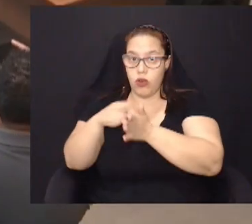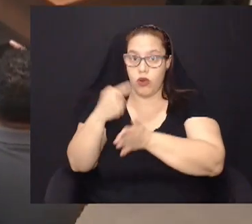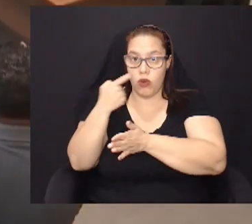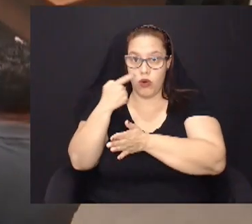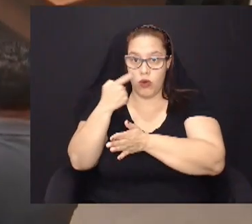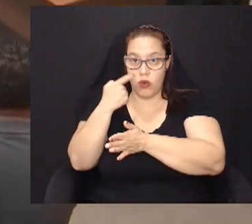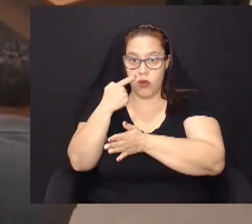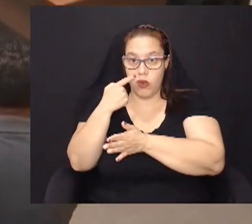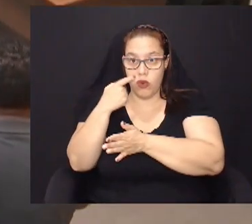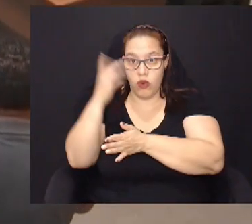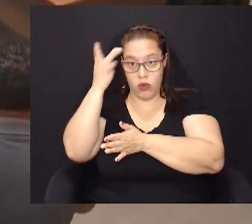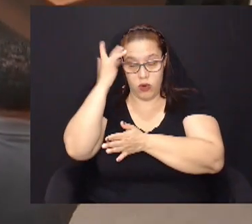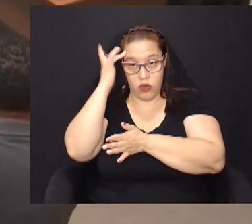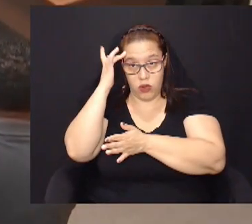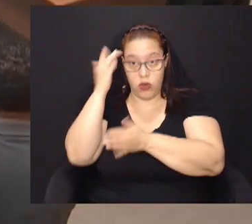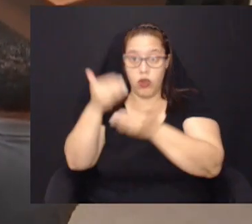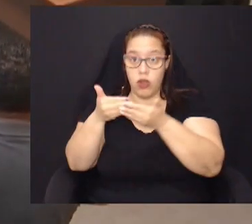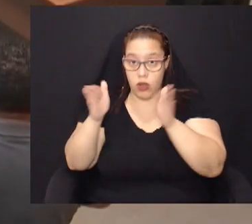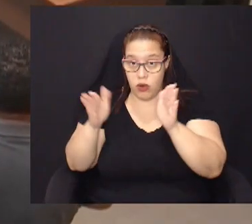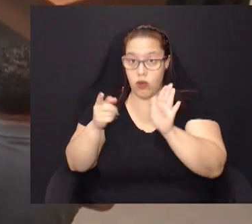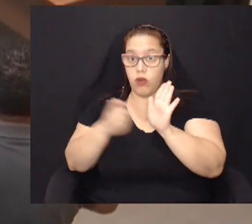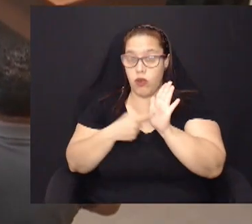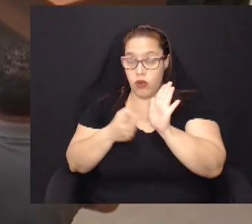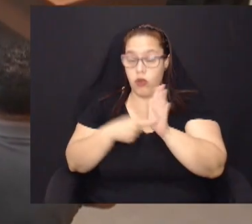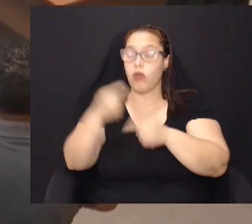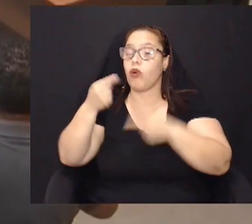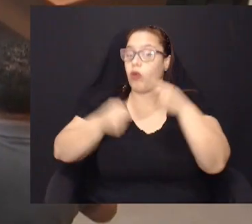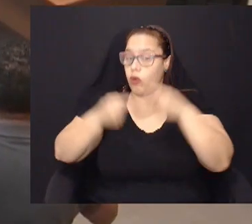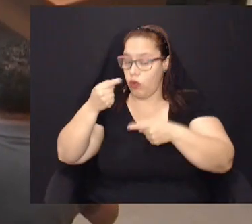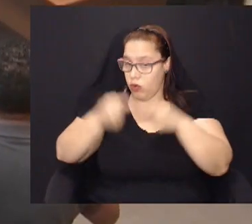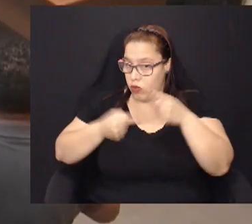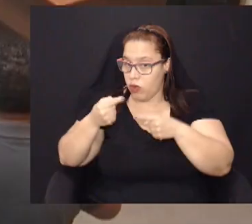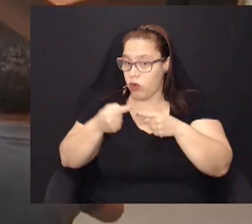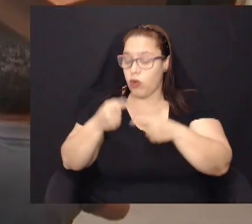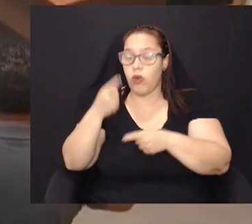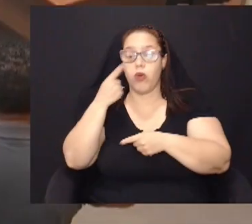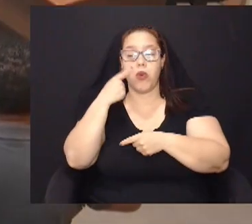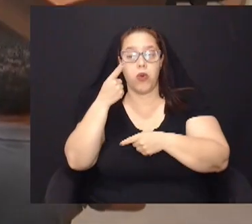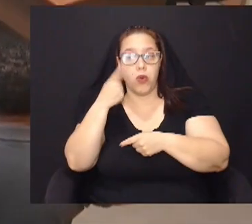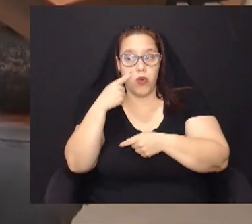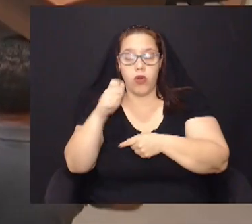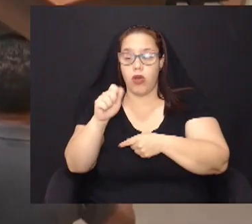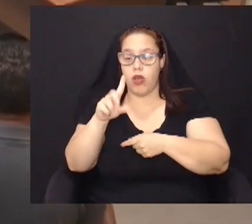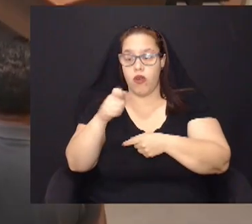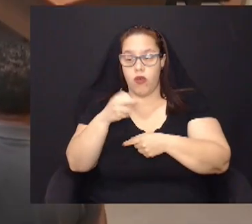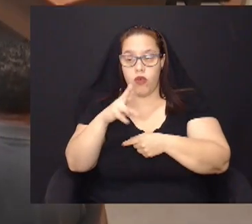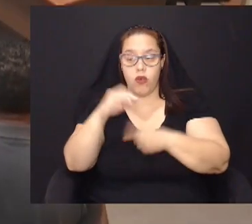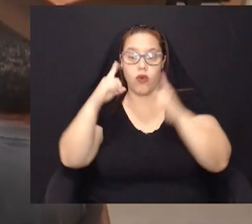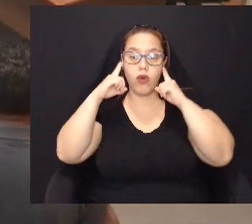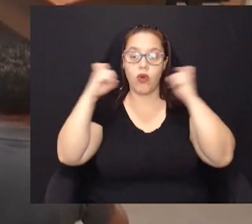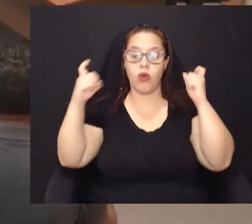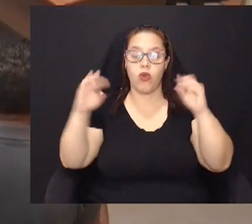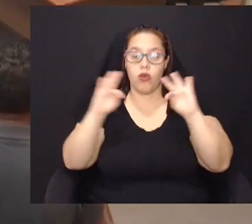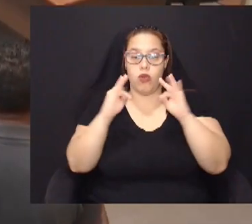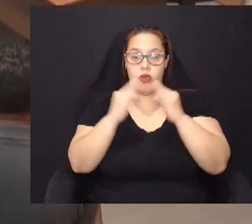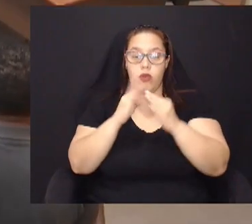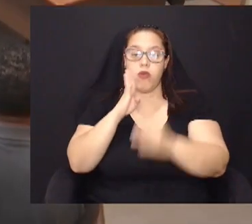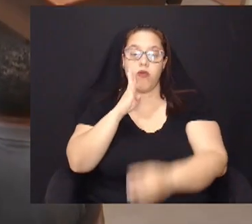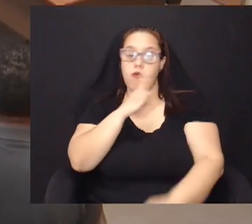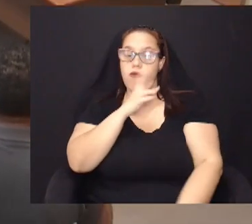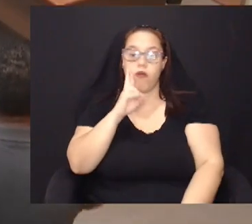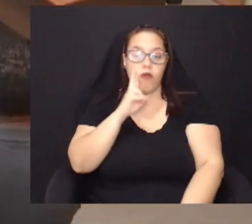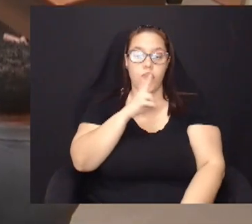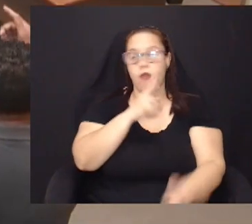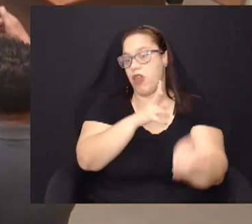eu acho que isso daí abre um precedente para a gente estar discutindo a verificação da aferição dos barulhos nos bares e restaurantes também. Porque o barulho é o